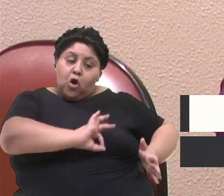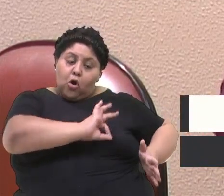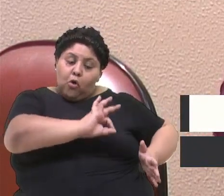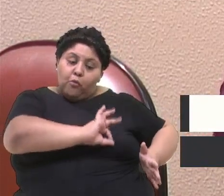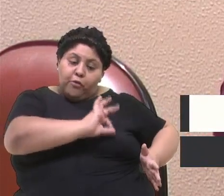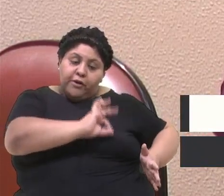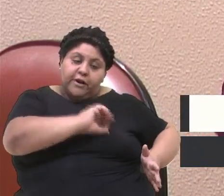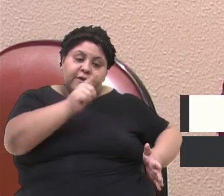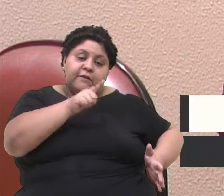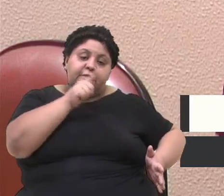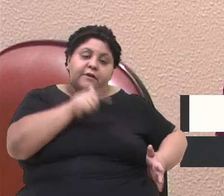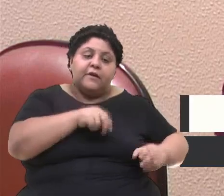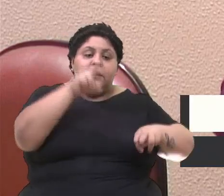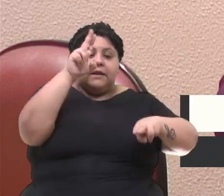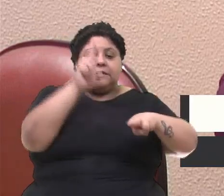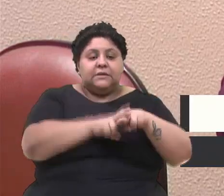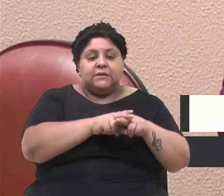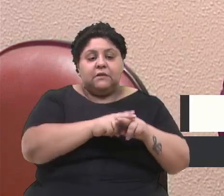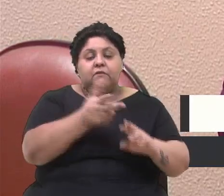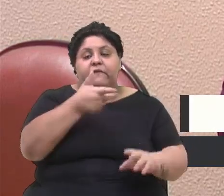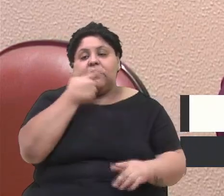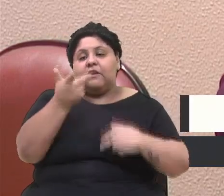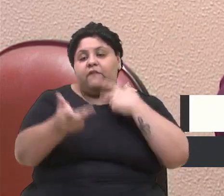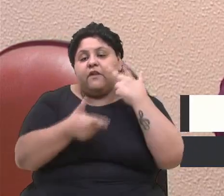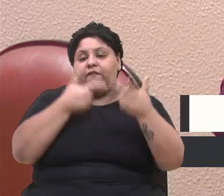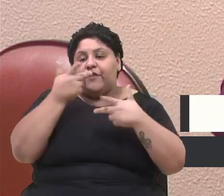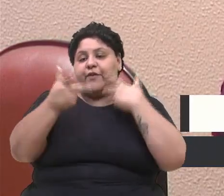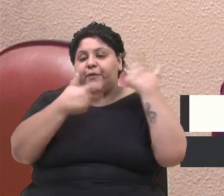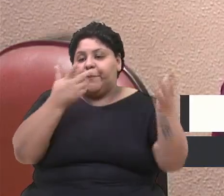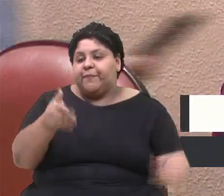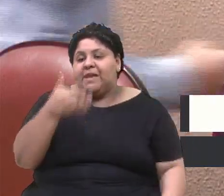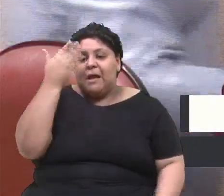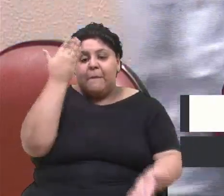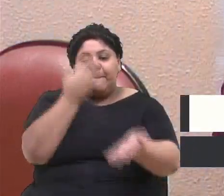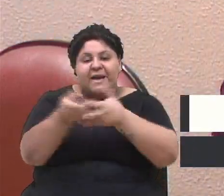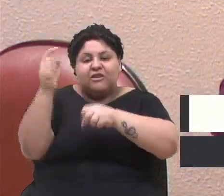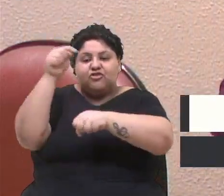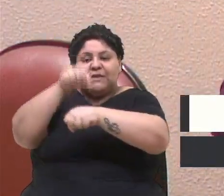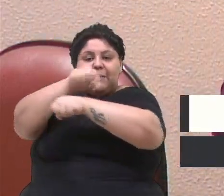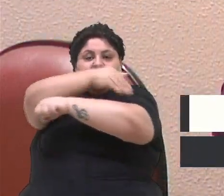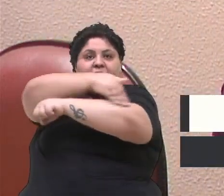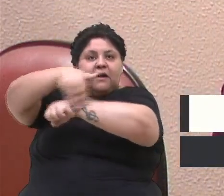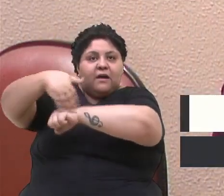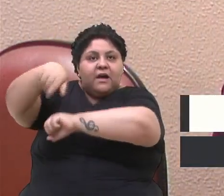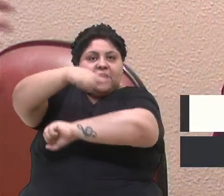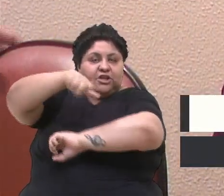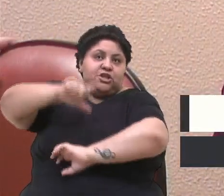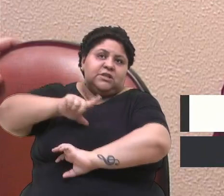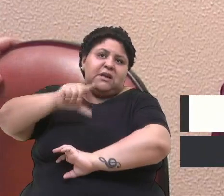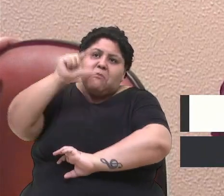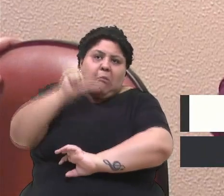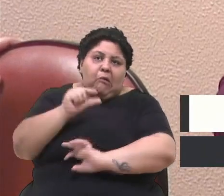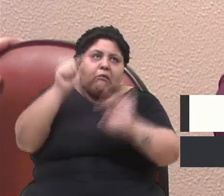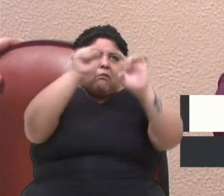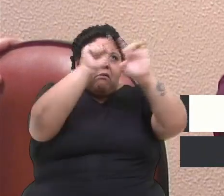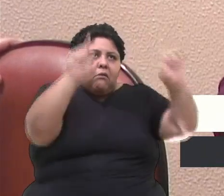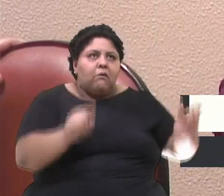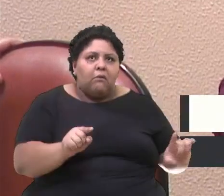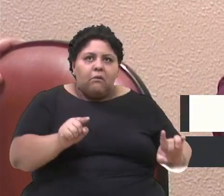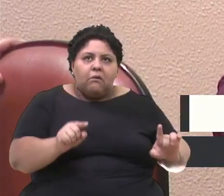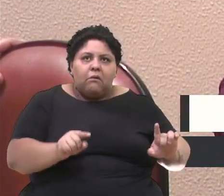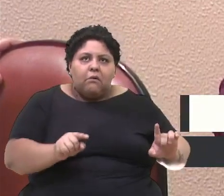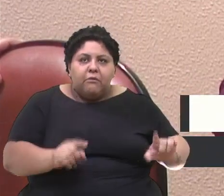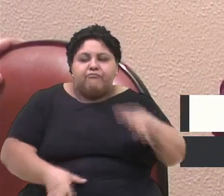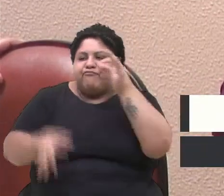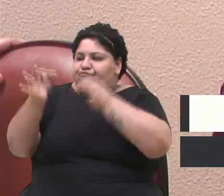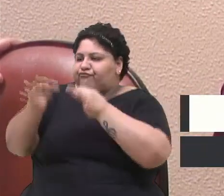seus depoimentos, trabalhando, perde o tempo de estar na rua, que a gente já tem pouco efetivo, e o judiciário